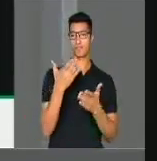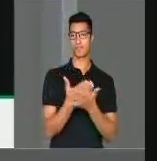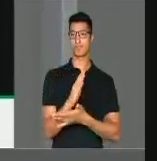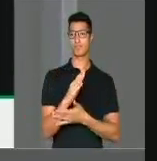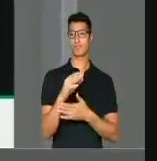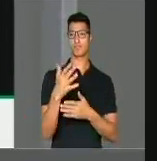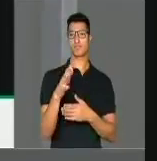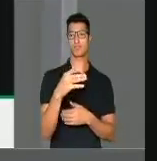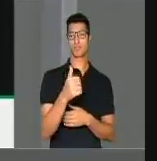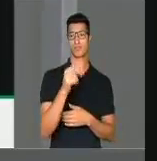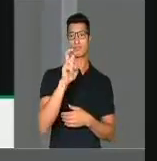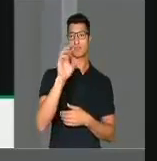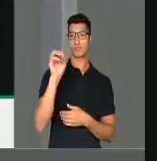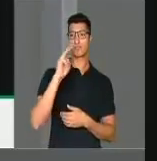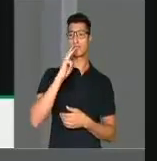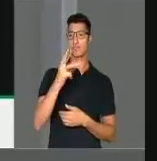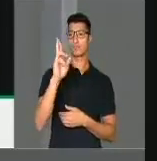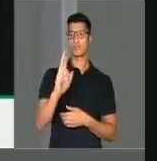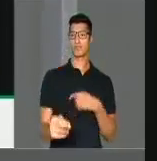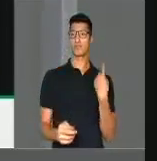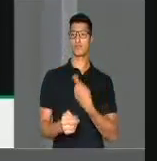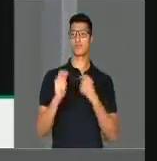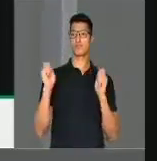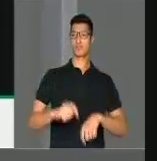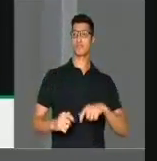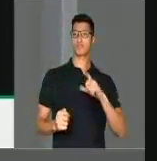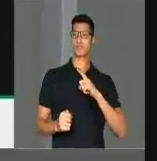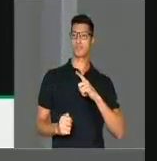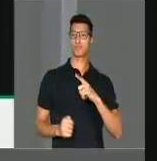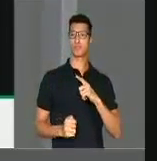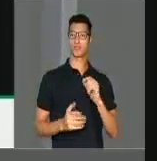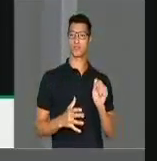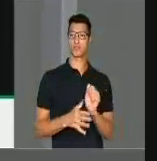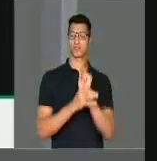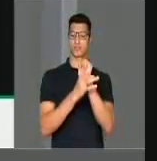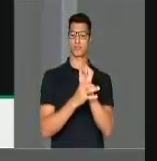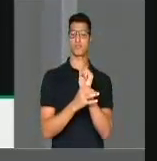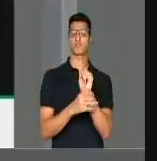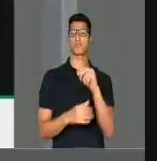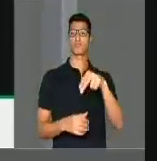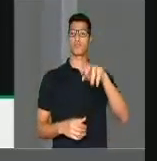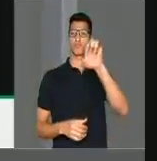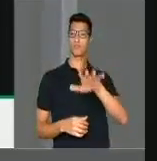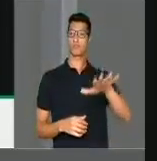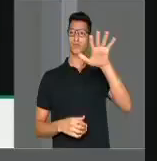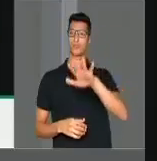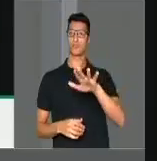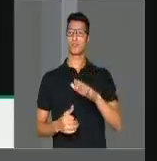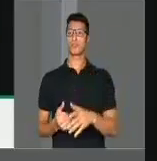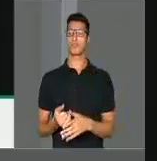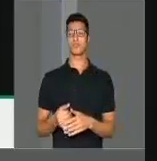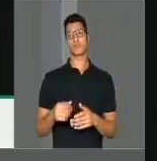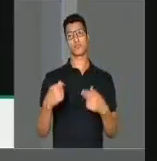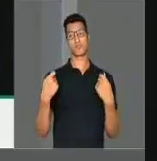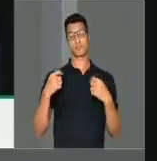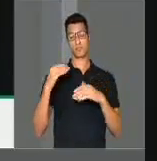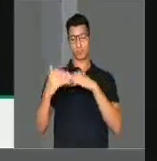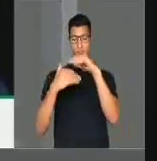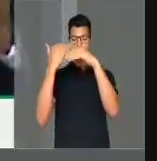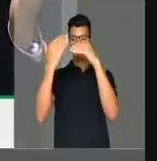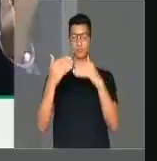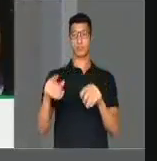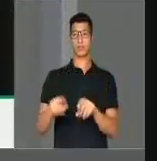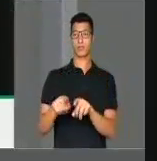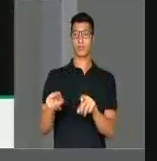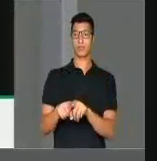valor aprovado foi de cerca de 500 milhões de reais, assim que nós possamos ter essa garantia. O Nordeste, para se